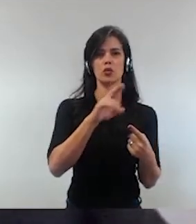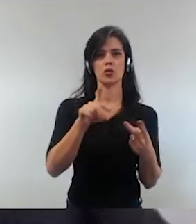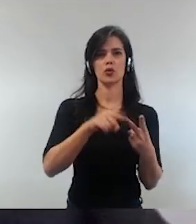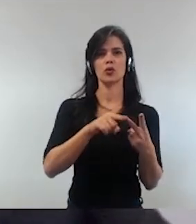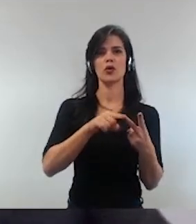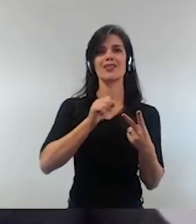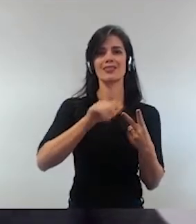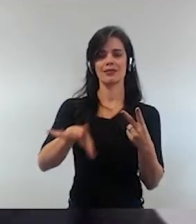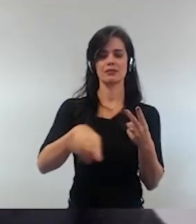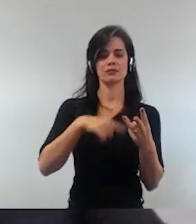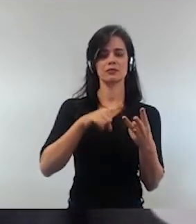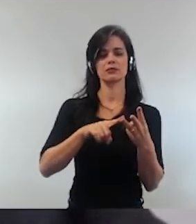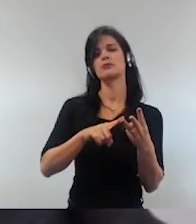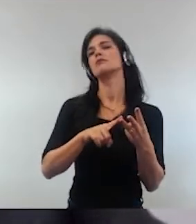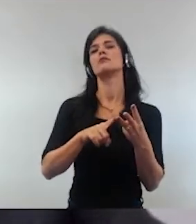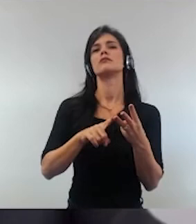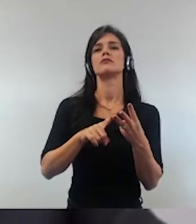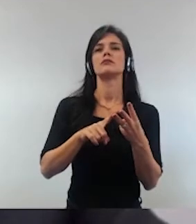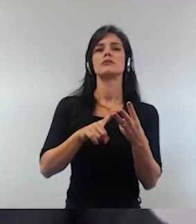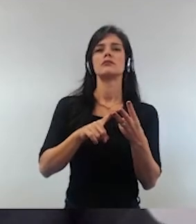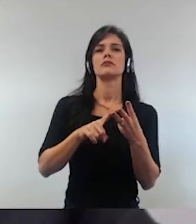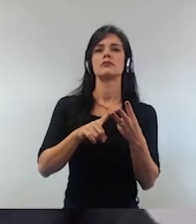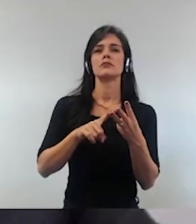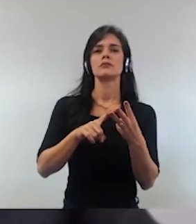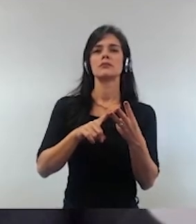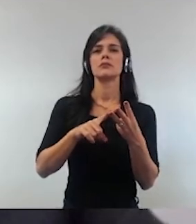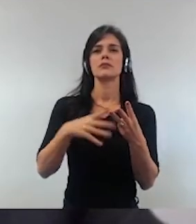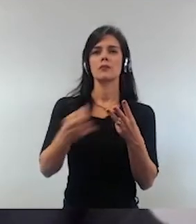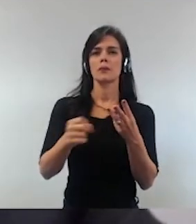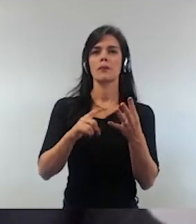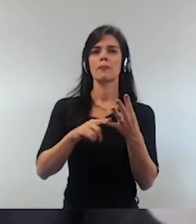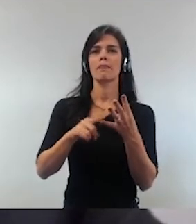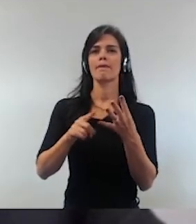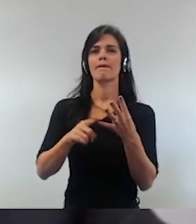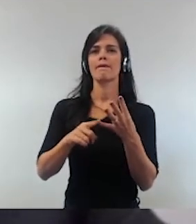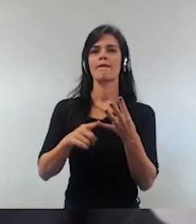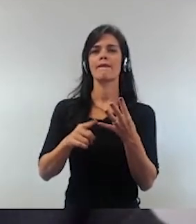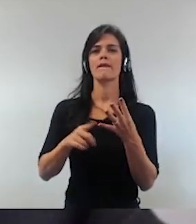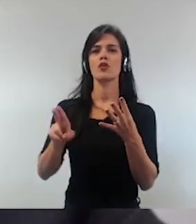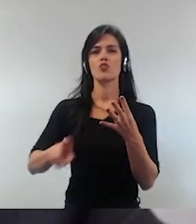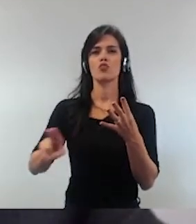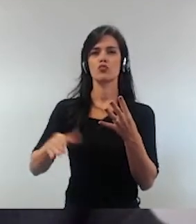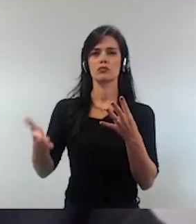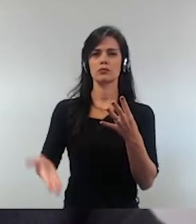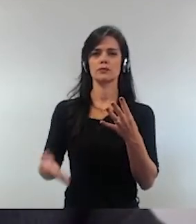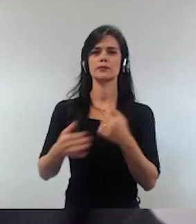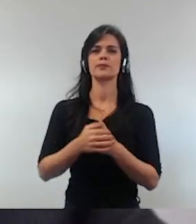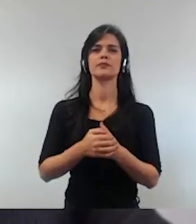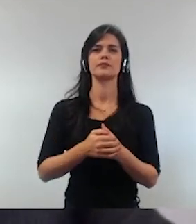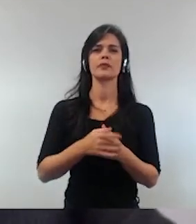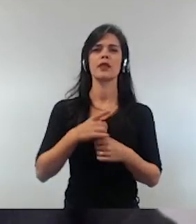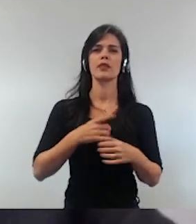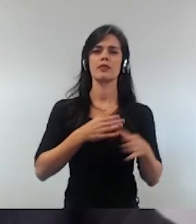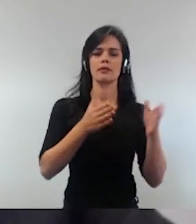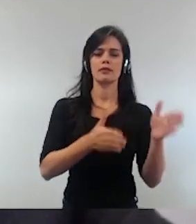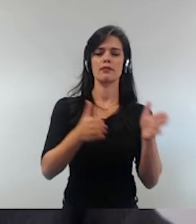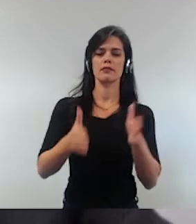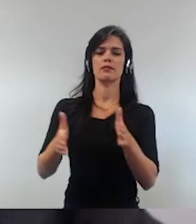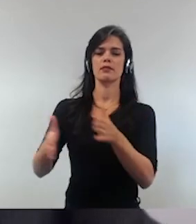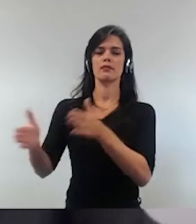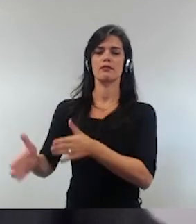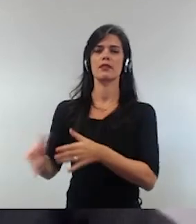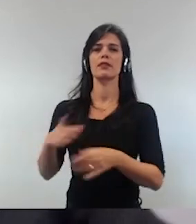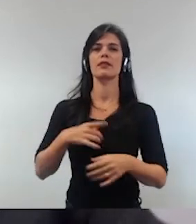a distribuidora e o consumidor. Como é que a gente entende, então, essa cadeia, né? Tem uma separação entre energia física